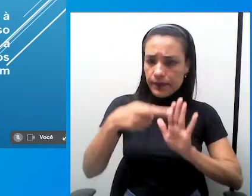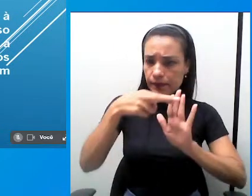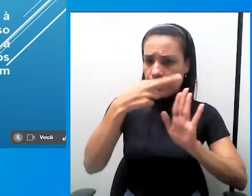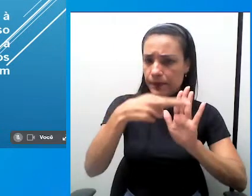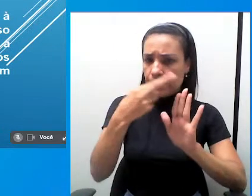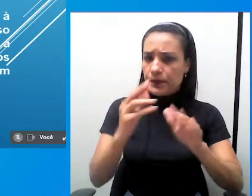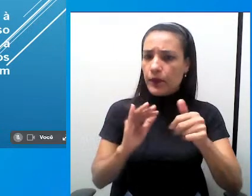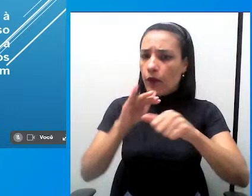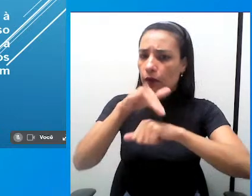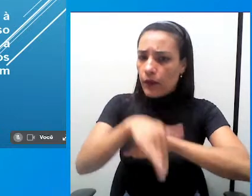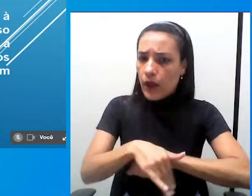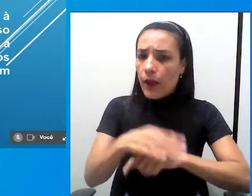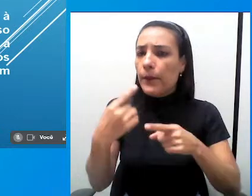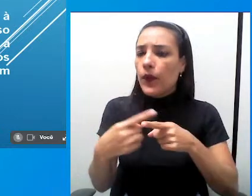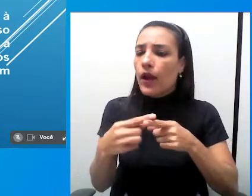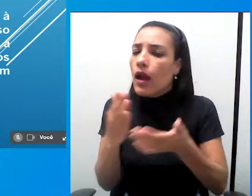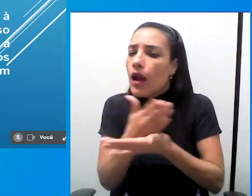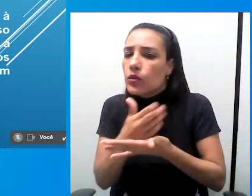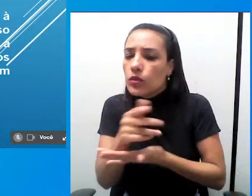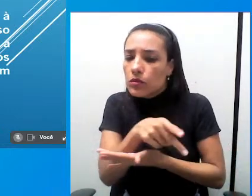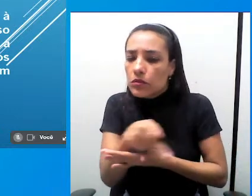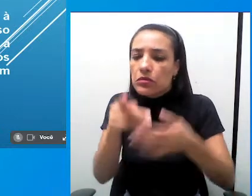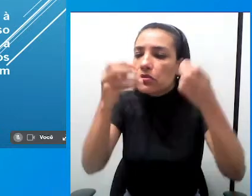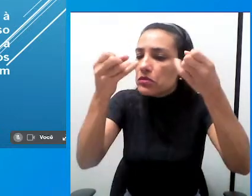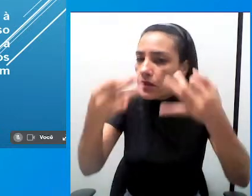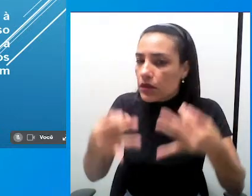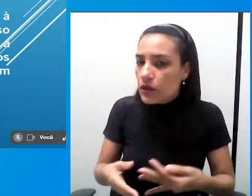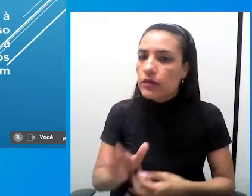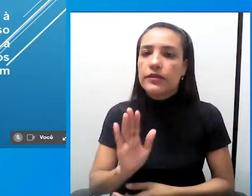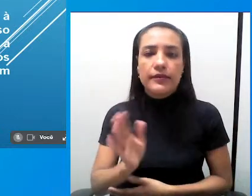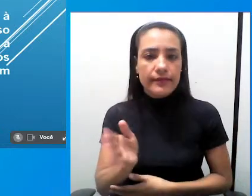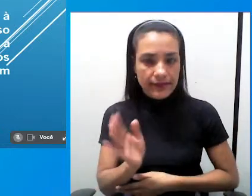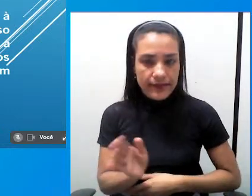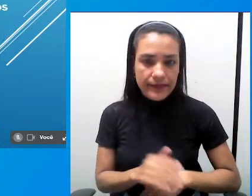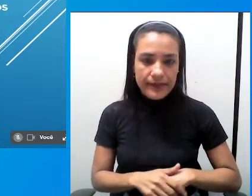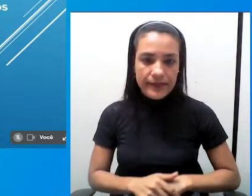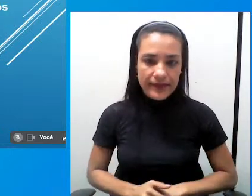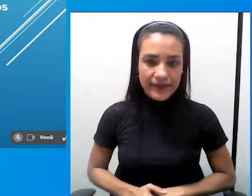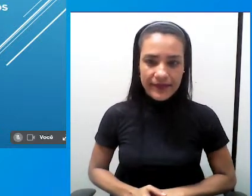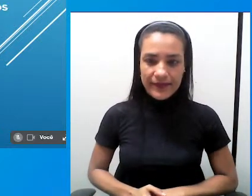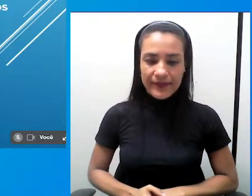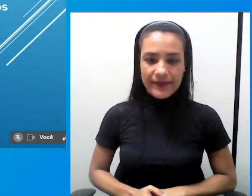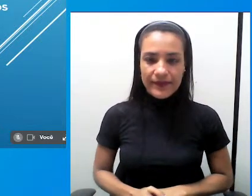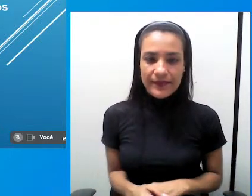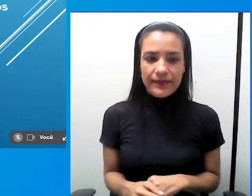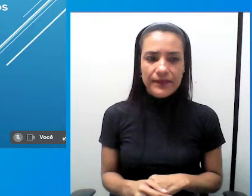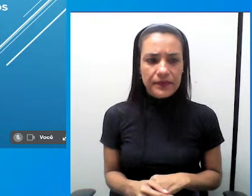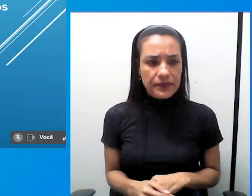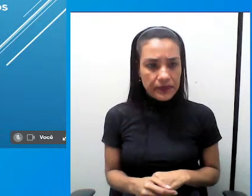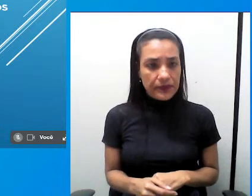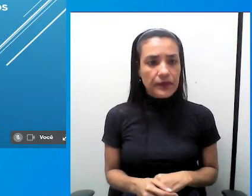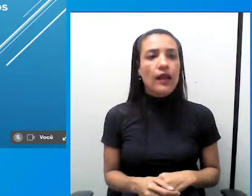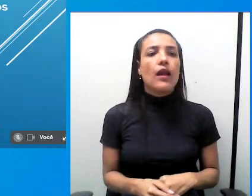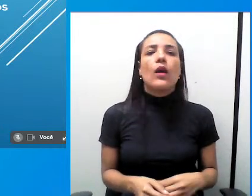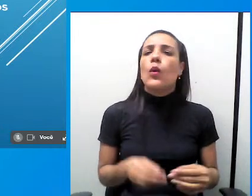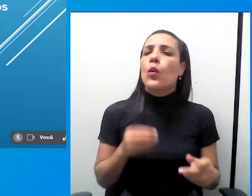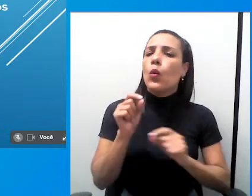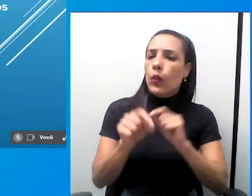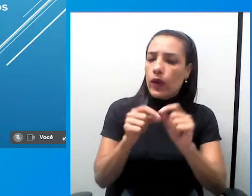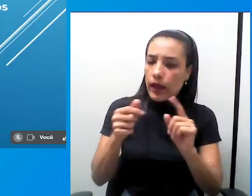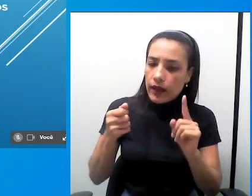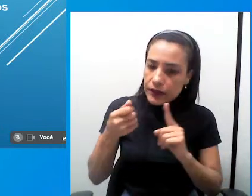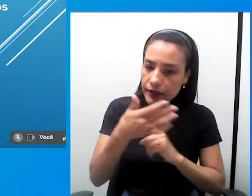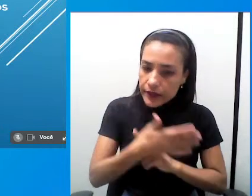alguns colegas já contemplaram, né, nessa concepção ampla do que é extensão, de como ela se organiza e